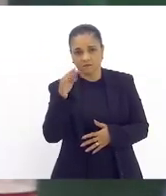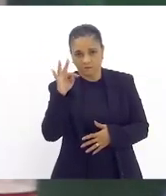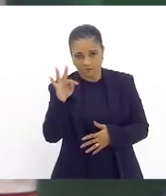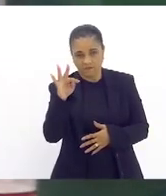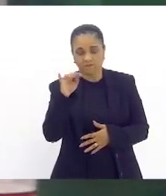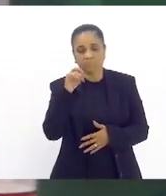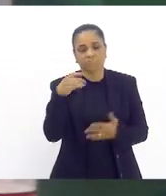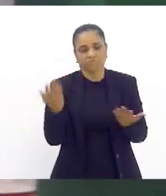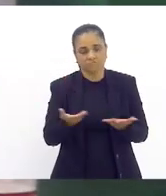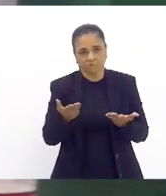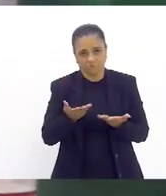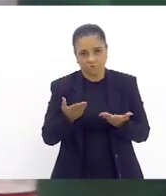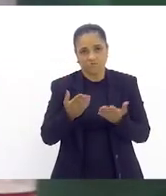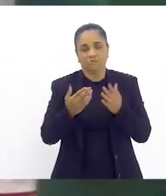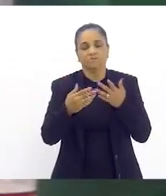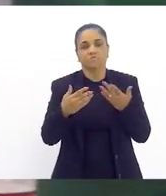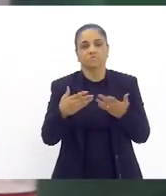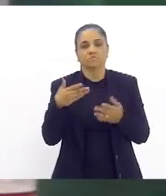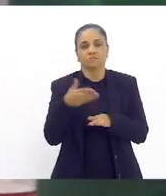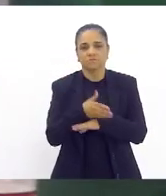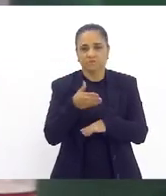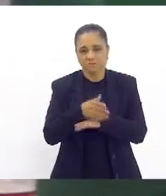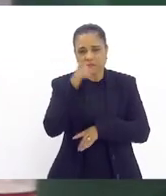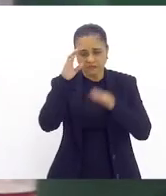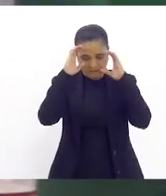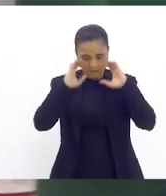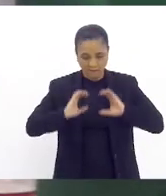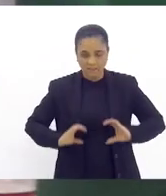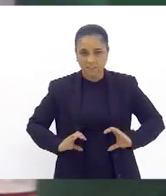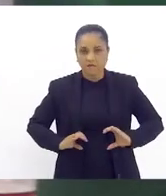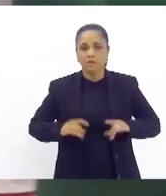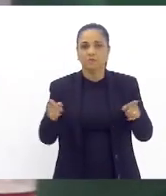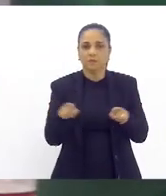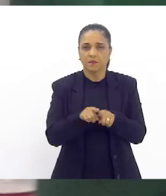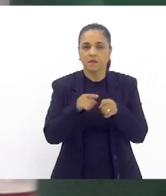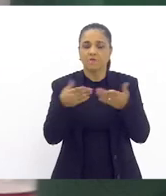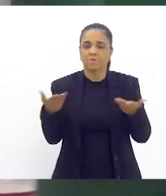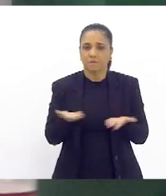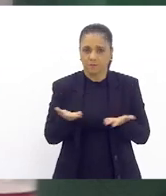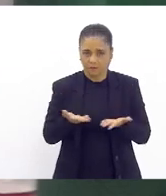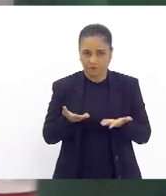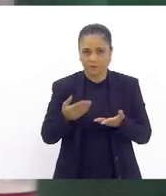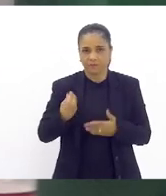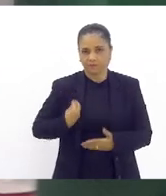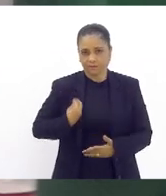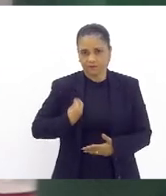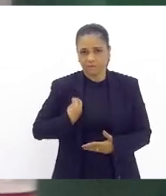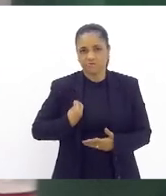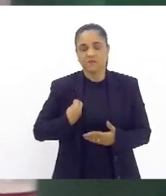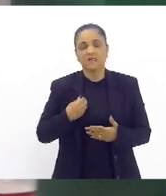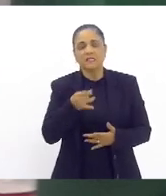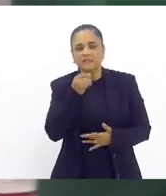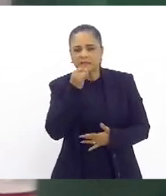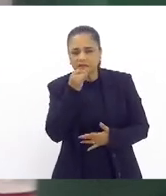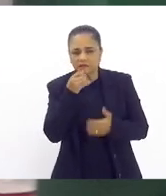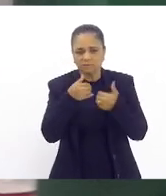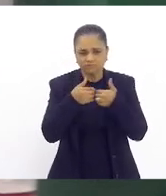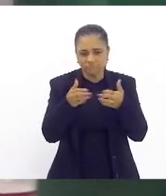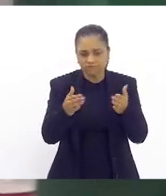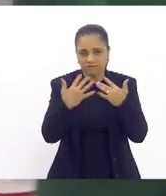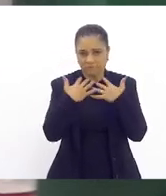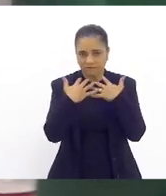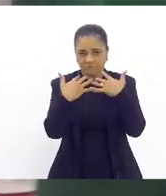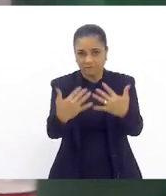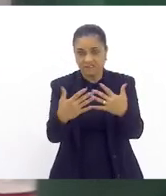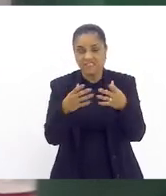também é com grande tristeza que dou início aos trabalhos dessa audiência pública conjunta